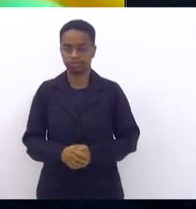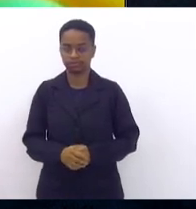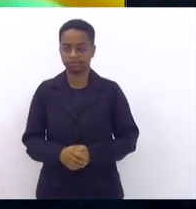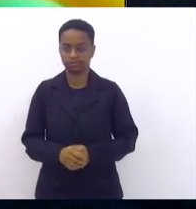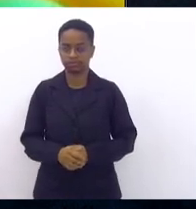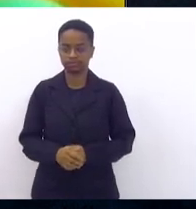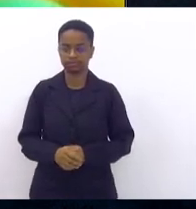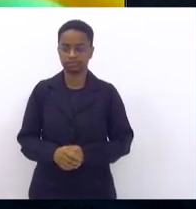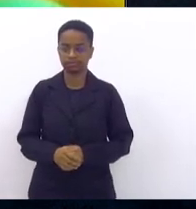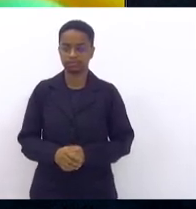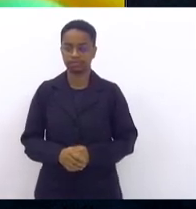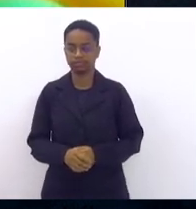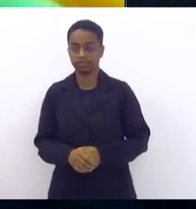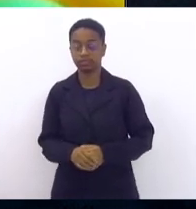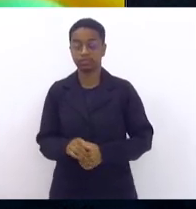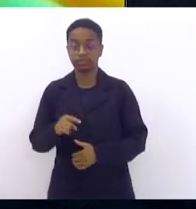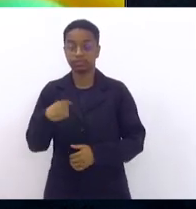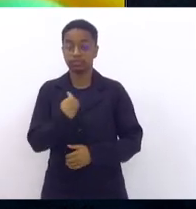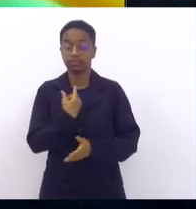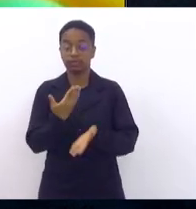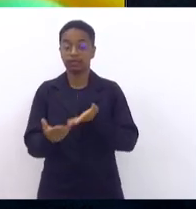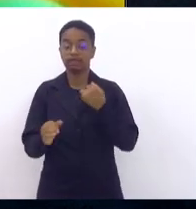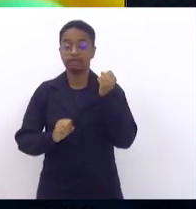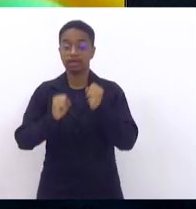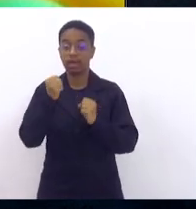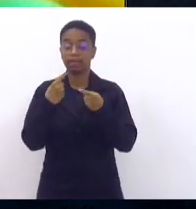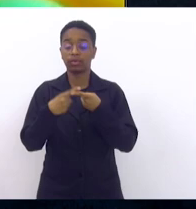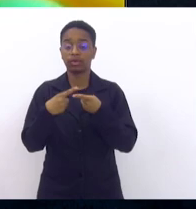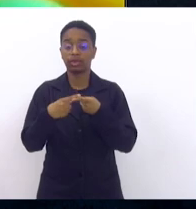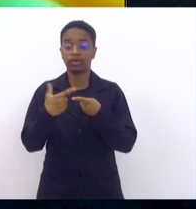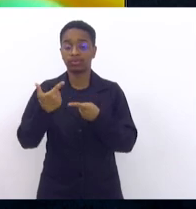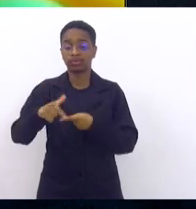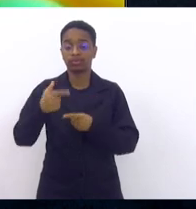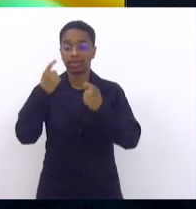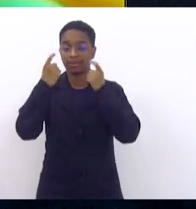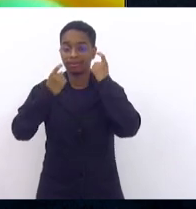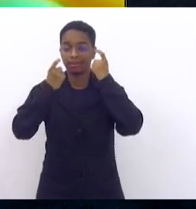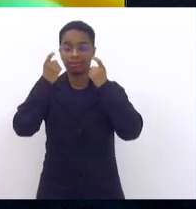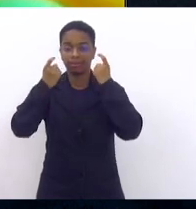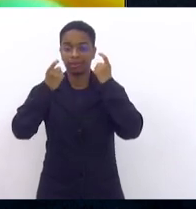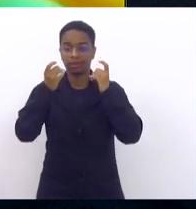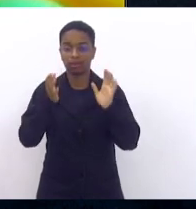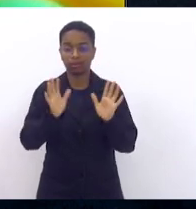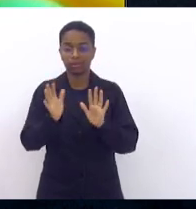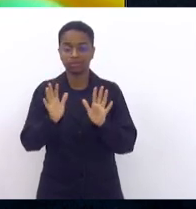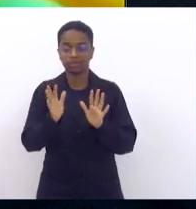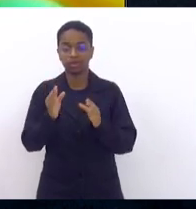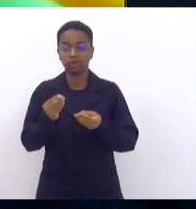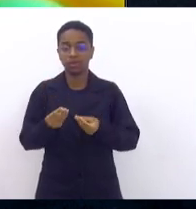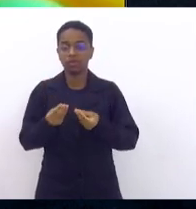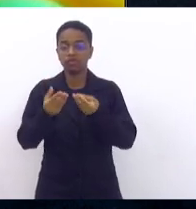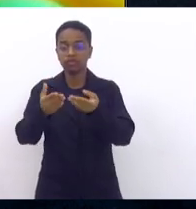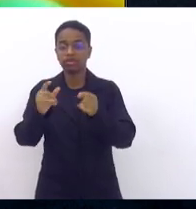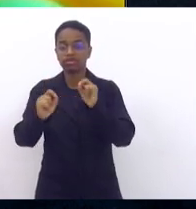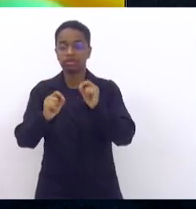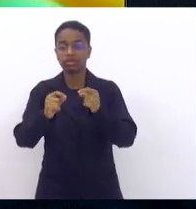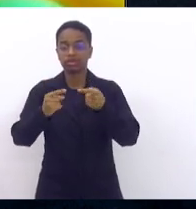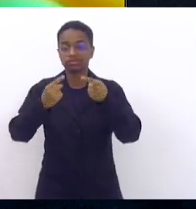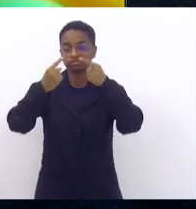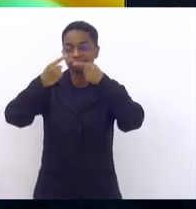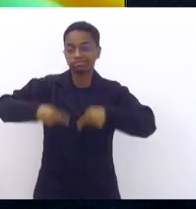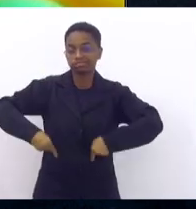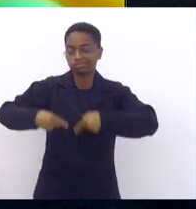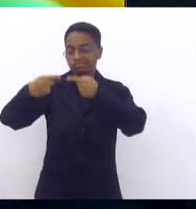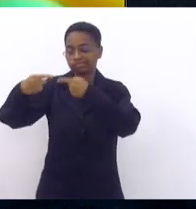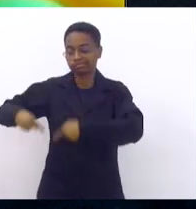e a gente perdeu essa indústria Por uma questão de não ter se preocupado em oferecer competitividade tributária